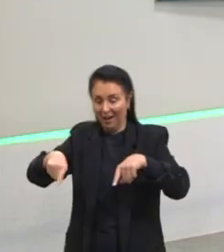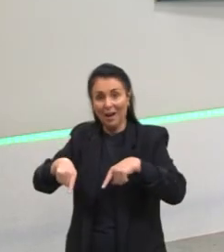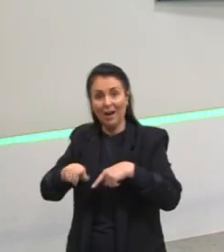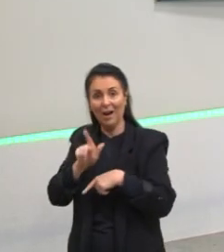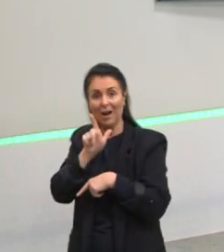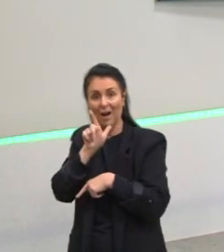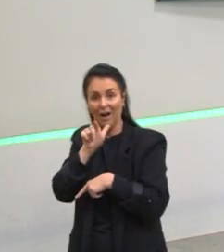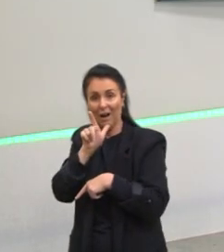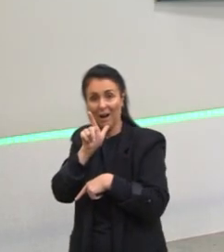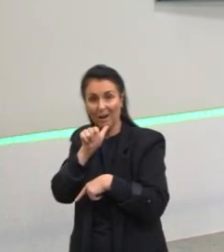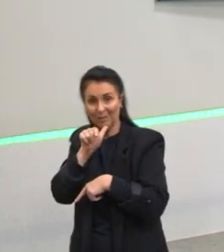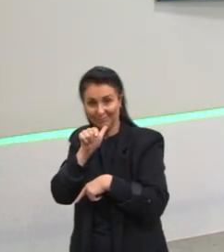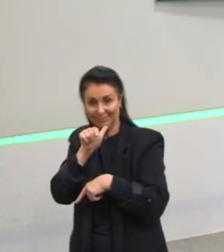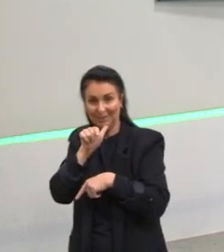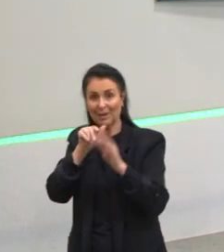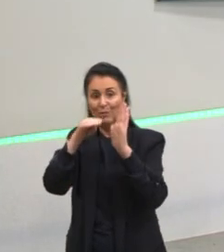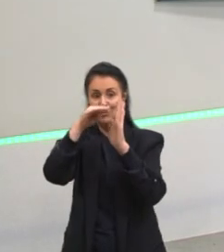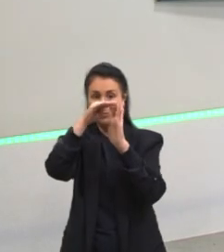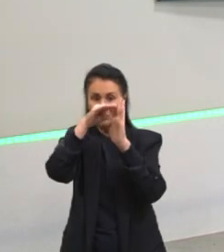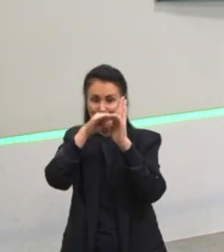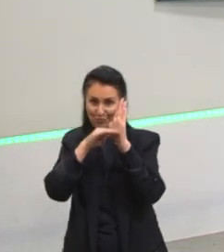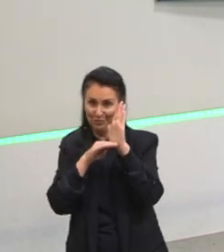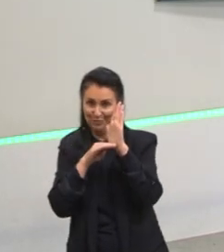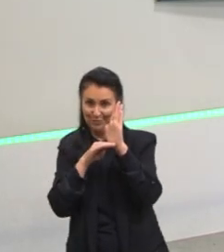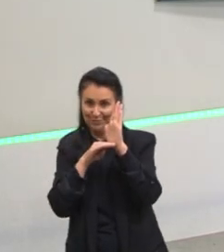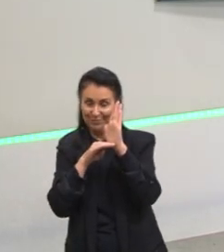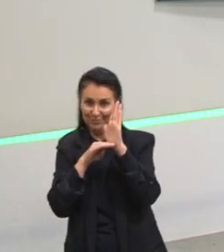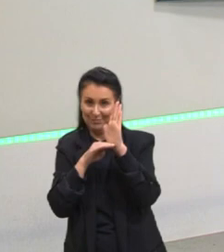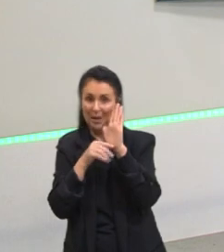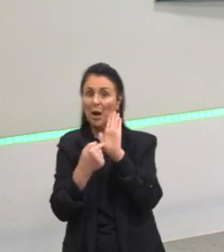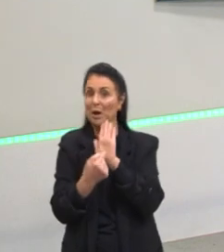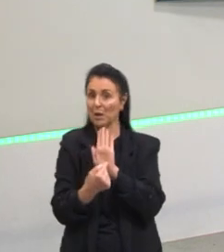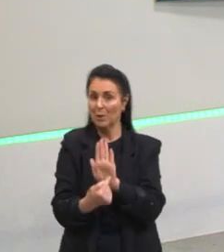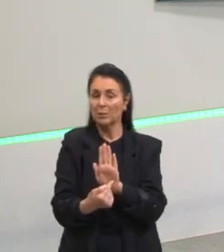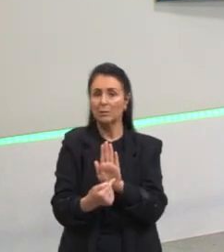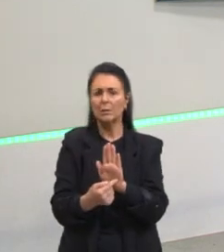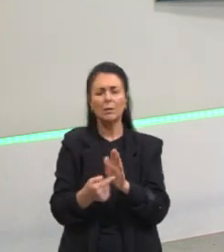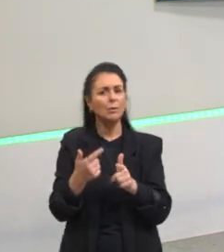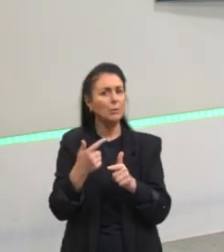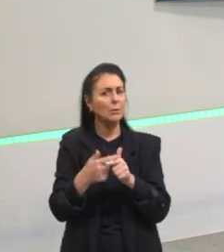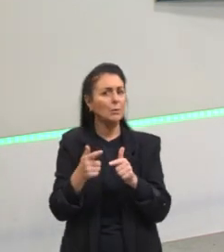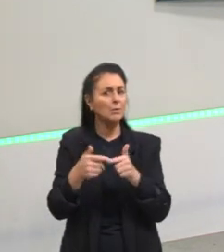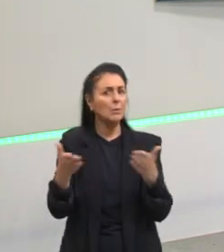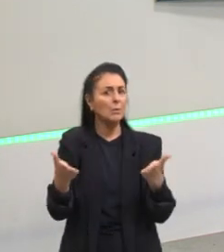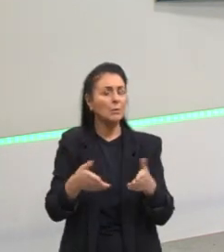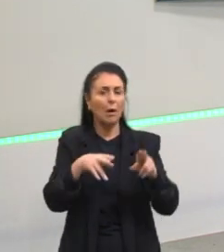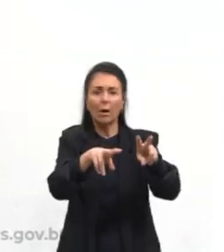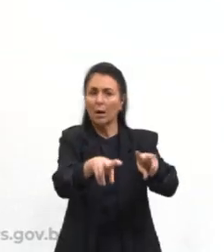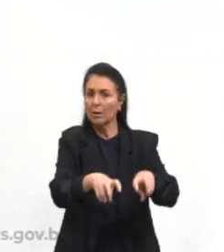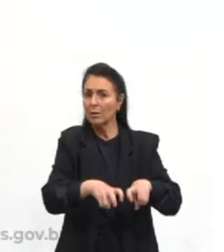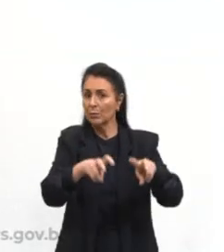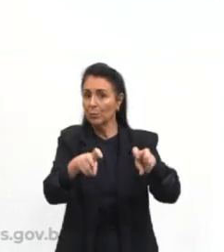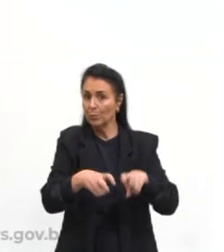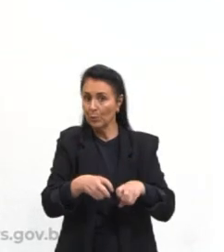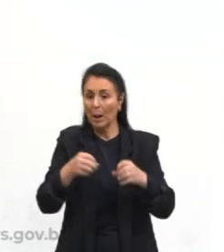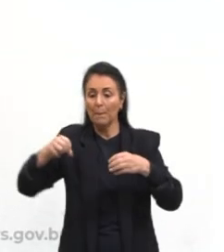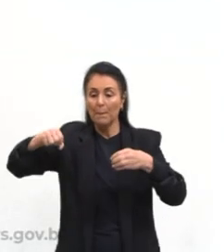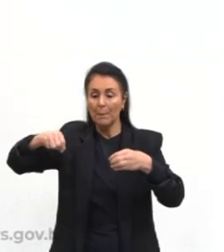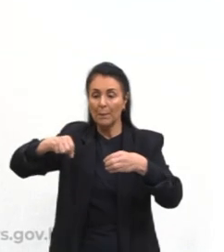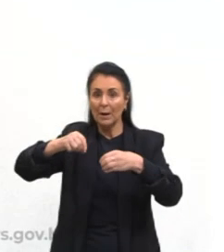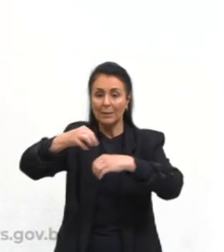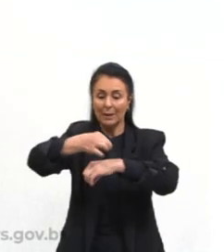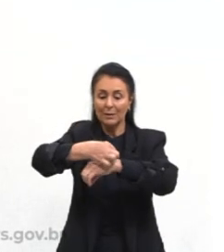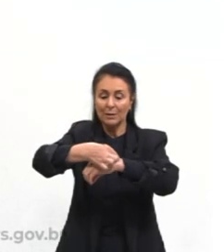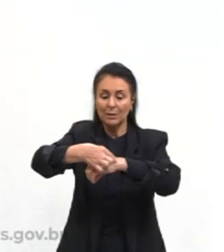água baixo tá Qual que é o problema hoje tá agricultura com cultivo da soja né então